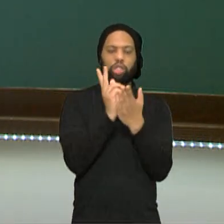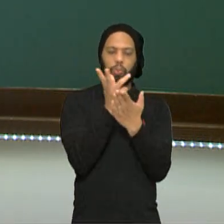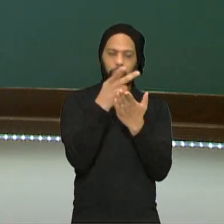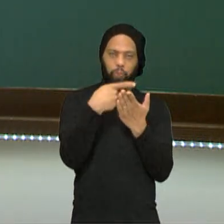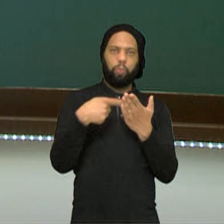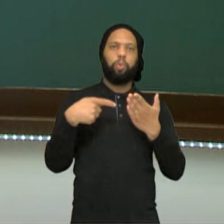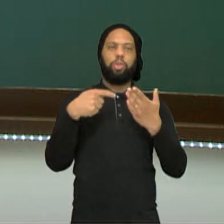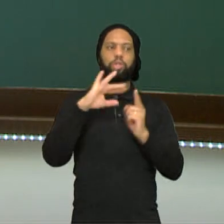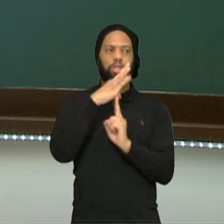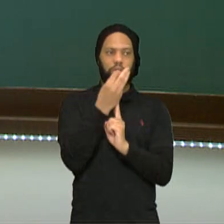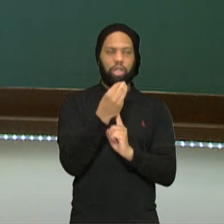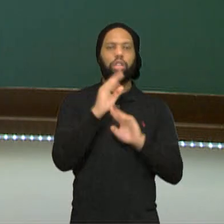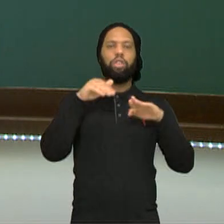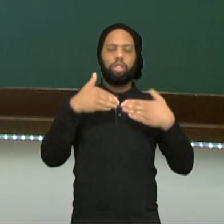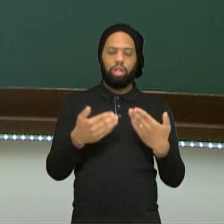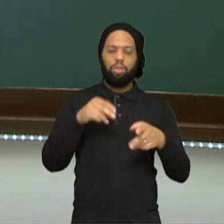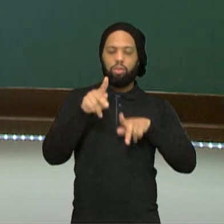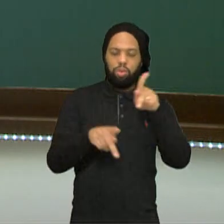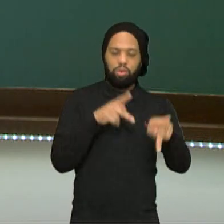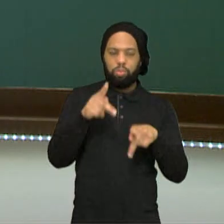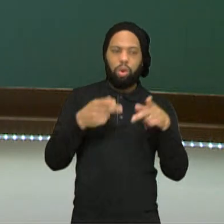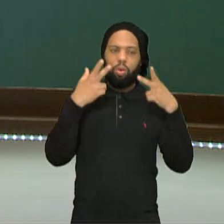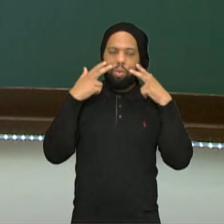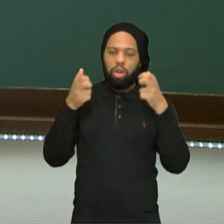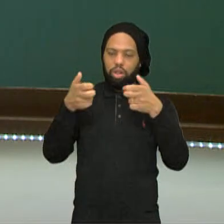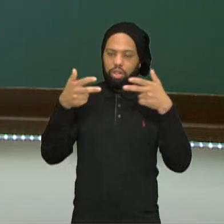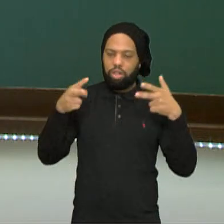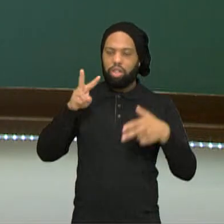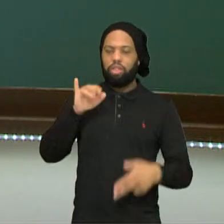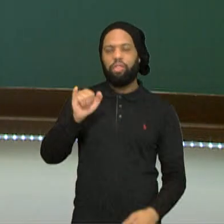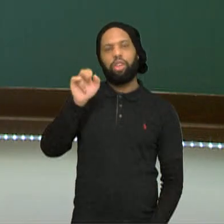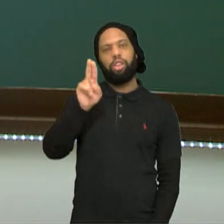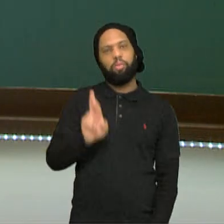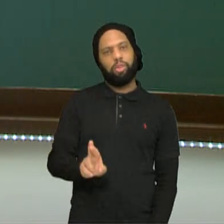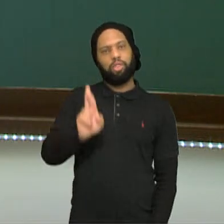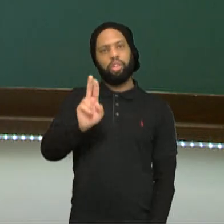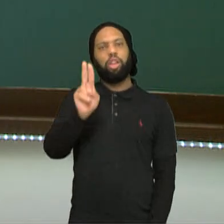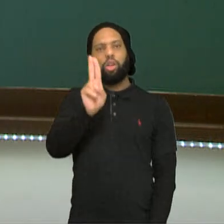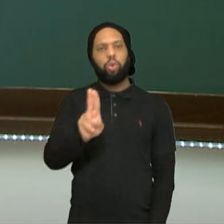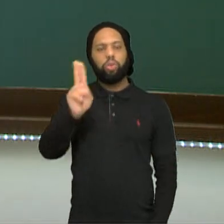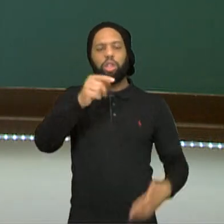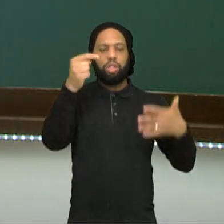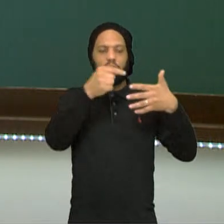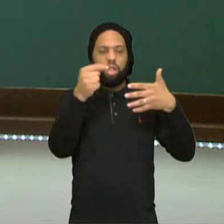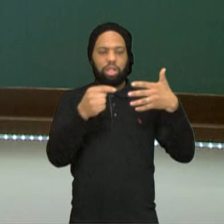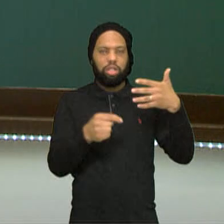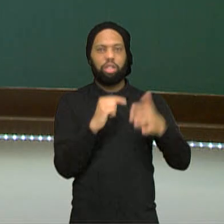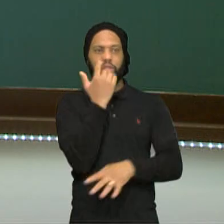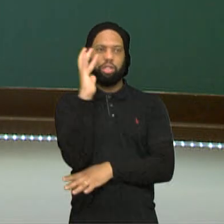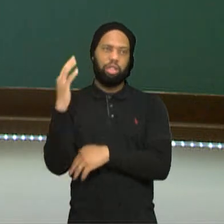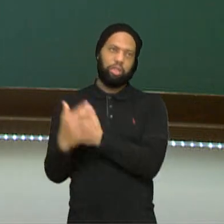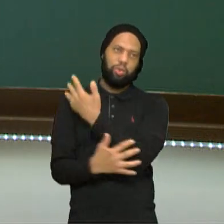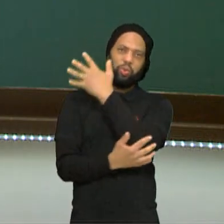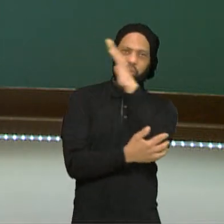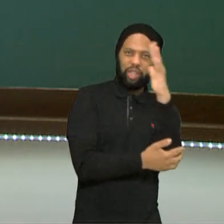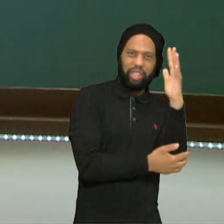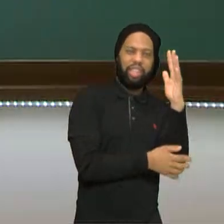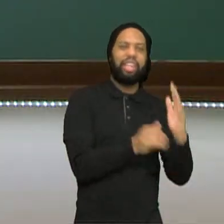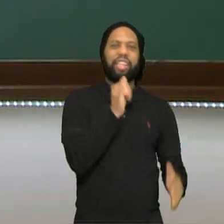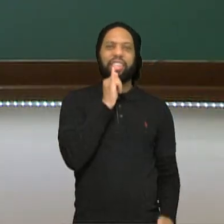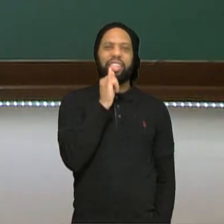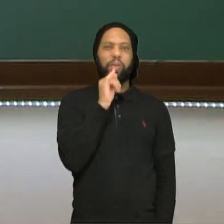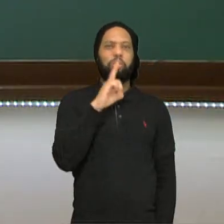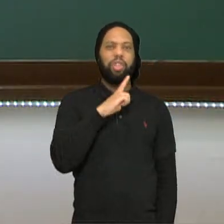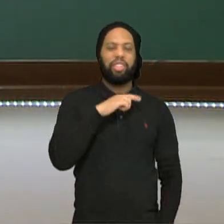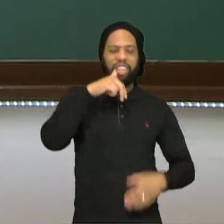povos indígenas vão representar, né, utilizando tanto elementos da natureza, ali, por exemplo, o genipapo, que a gente falou, né, uma